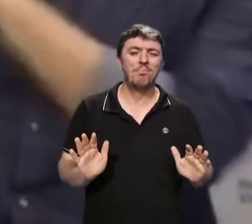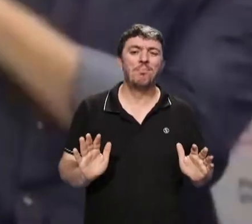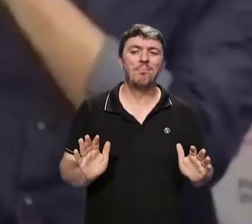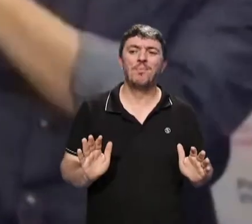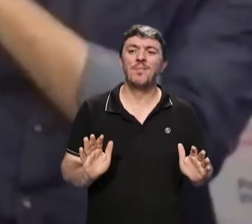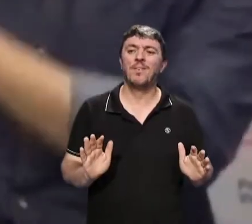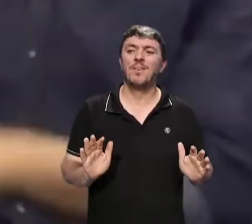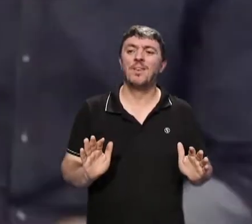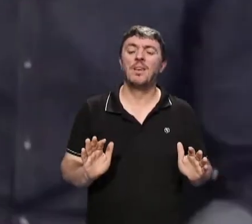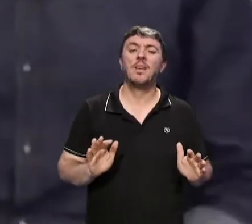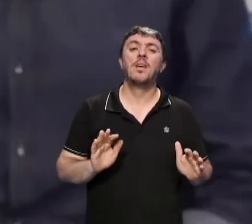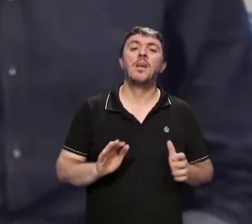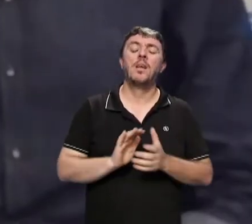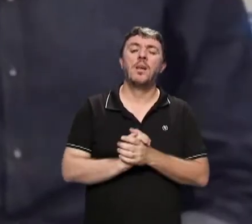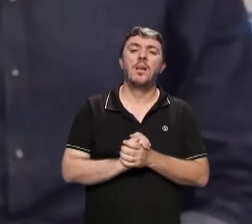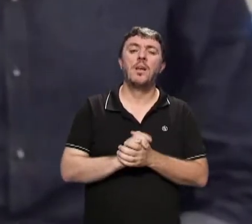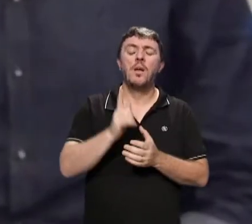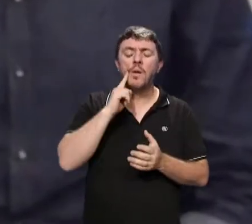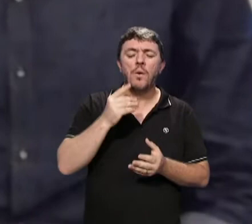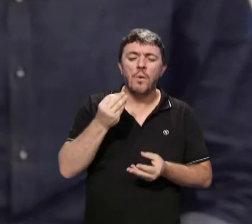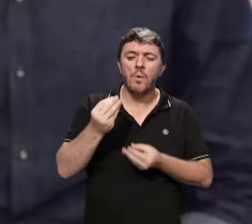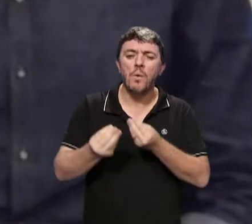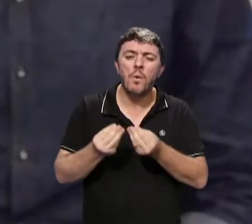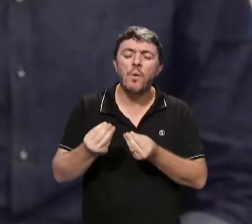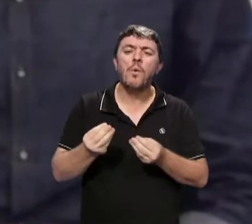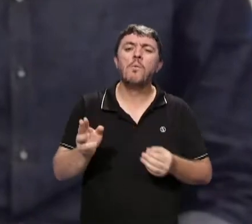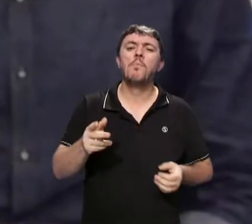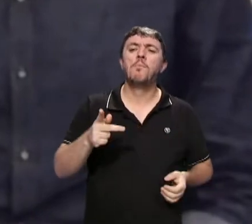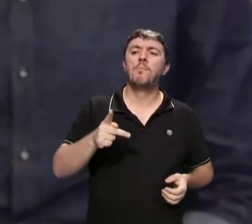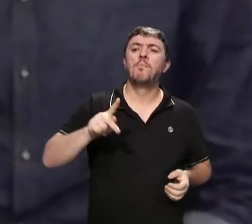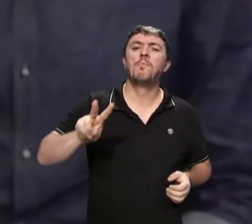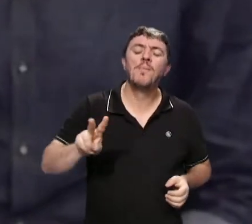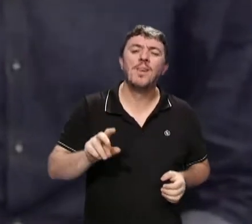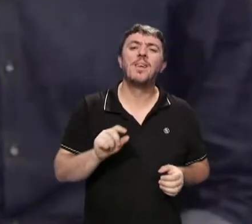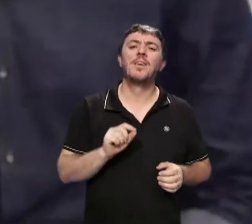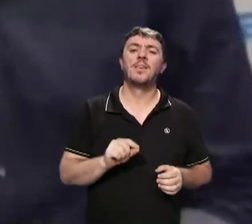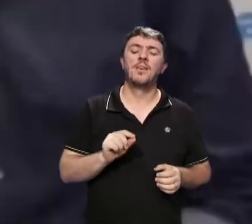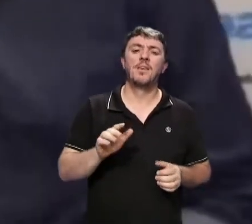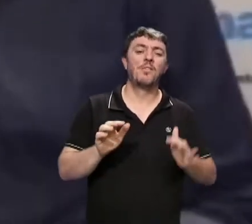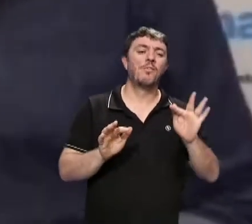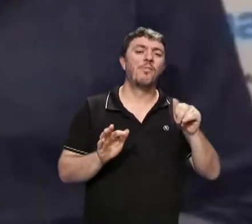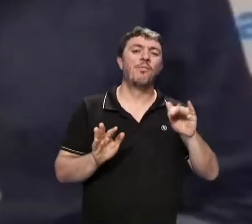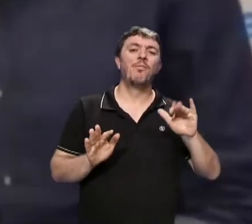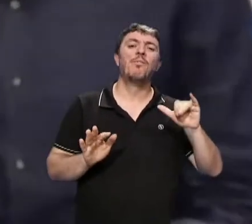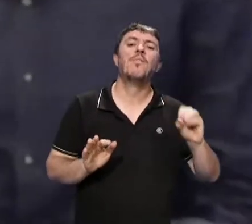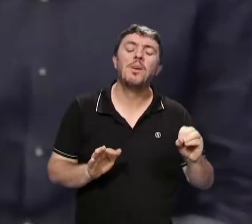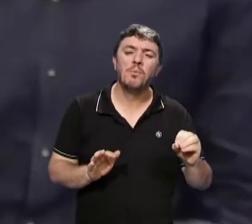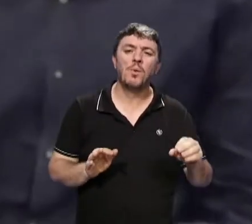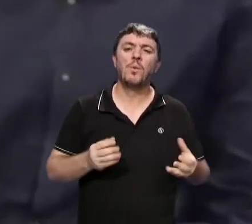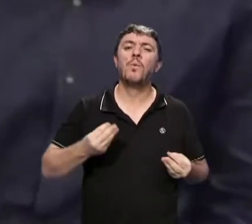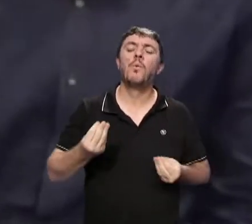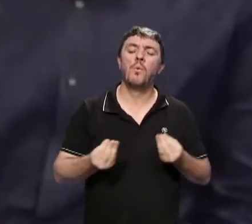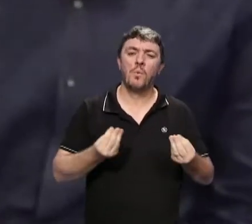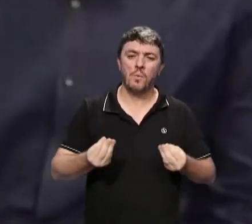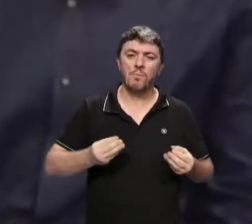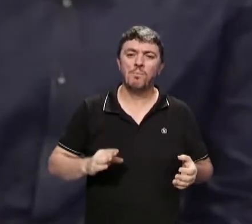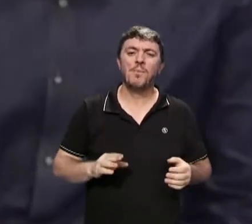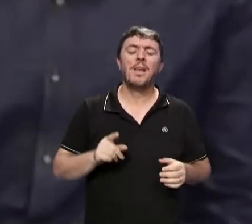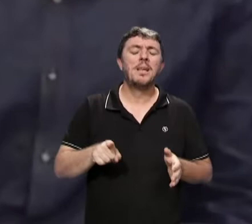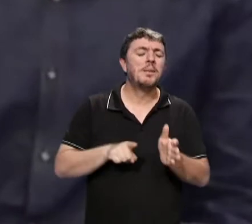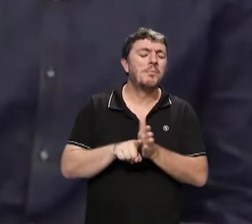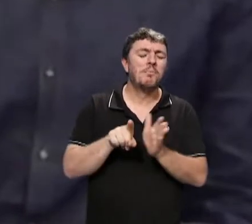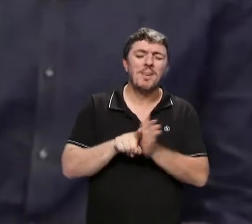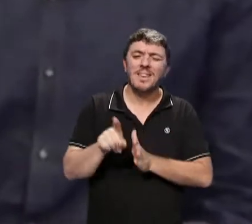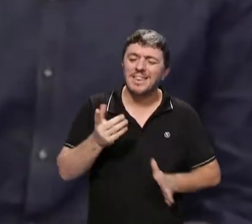Como é que foi receber das mãos de Mia Mello e de Paulo Vieira, Fábio Porchat? Eu juro, essa pergunta é maravilhosa,